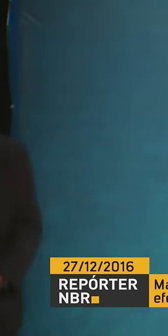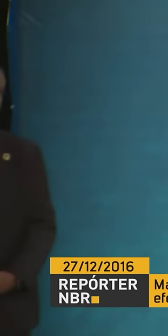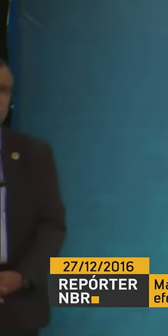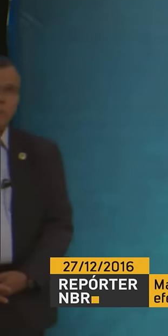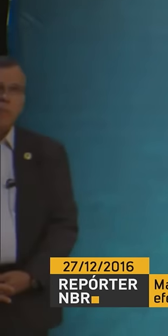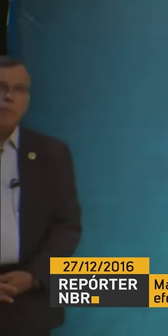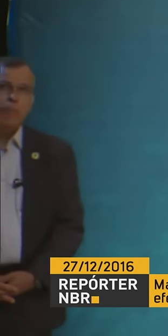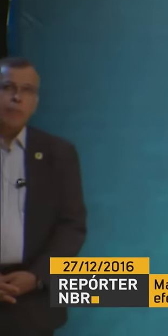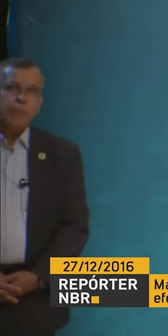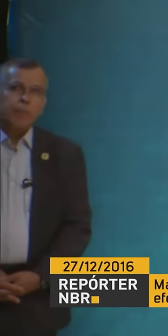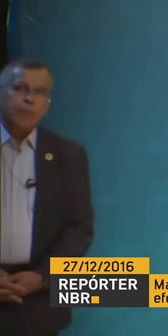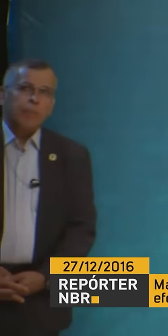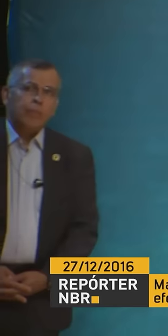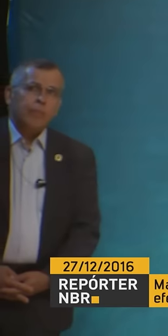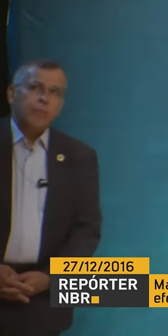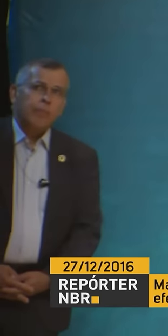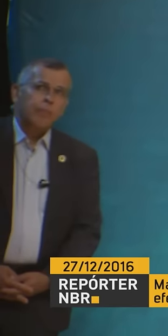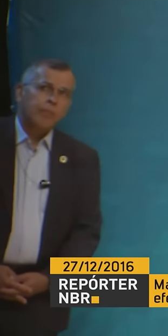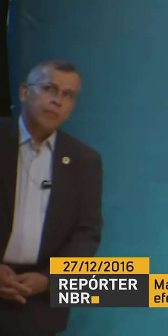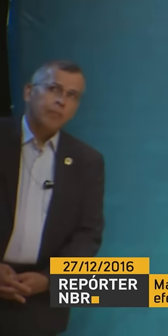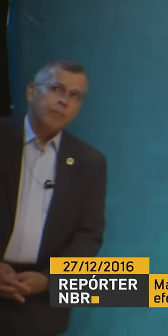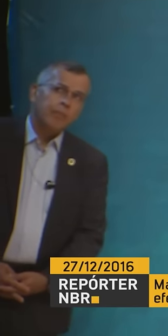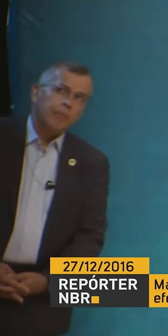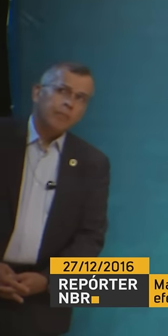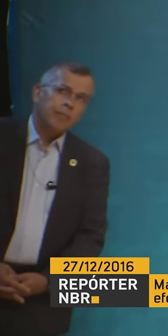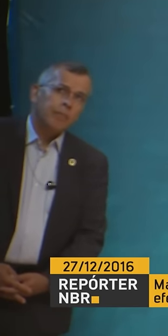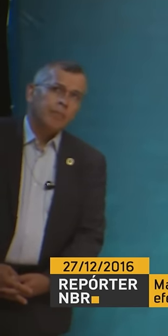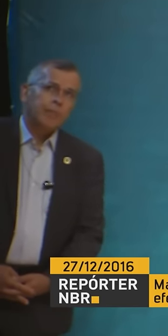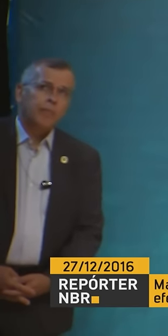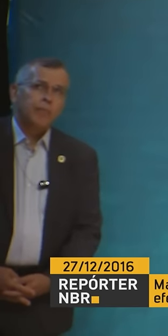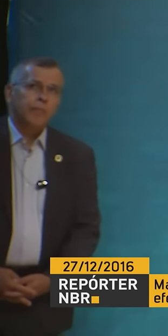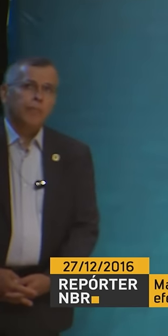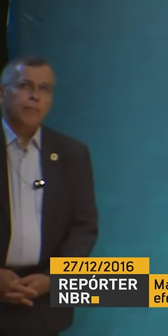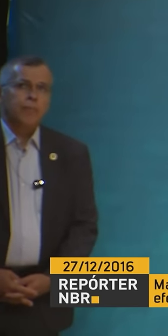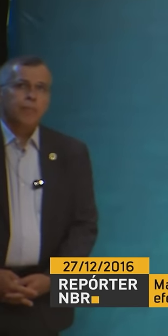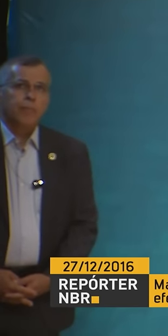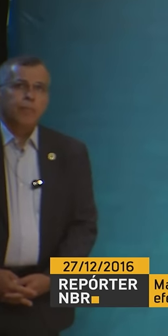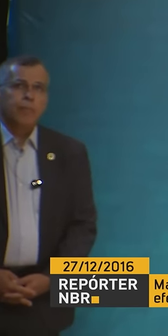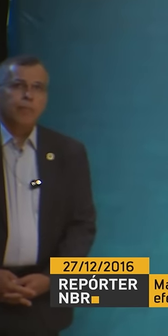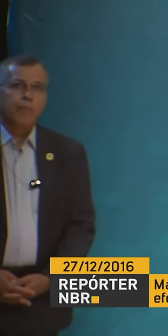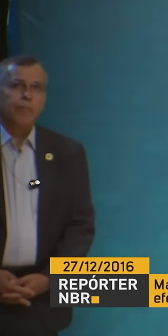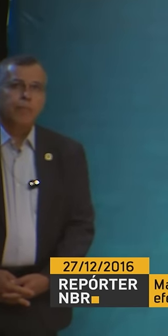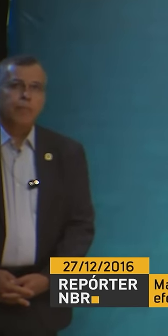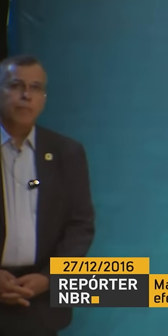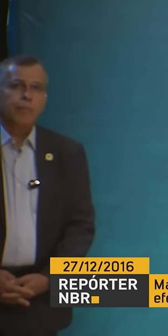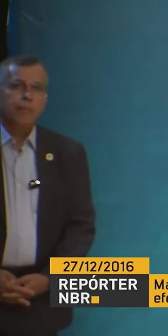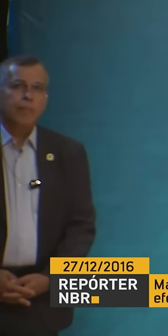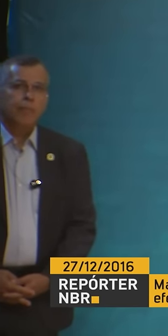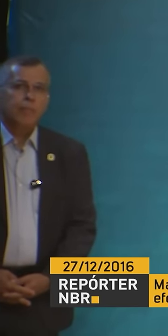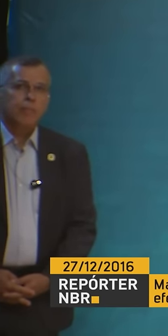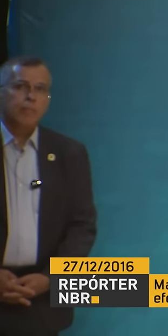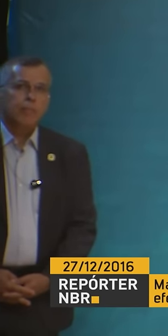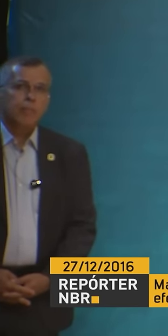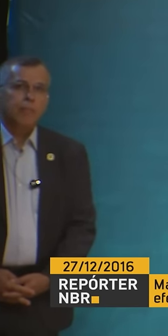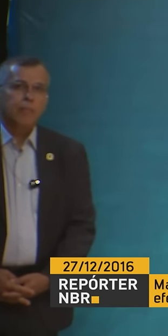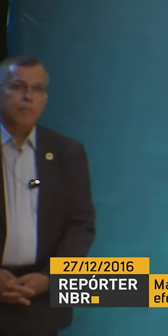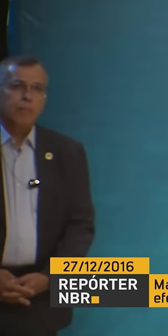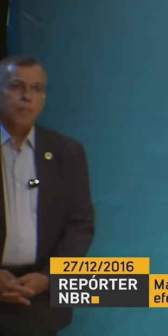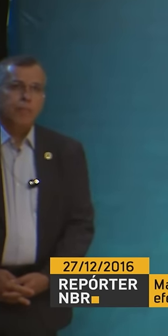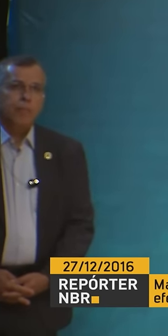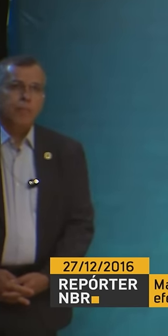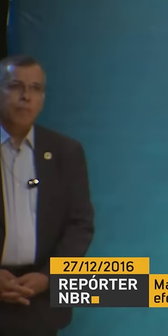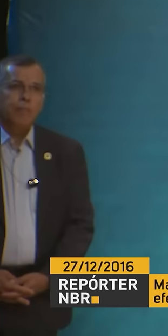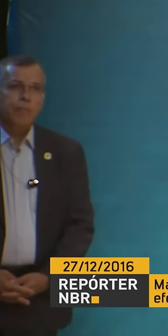quero dizer presidente que a nossa BR101 que é a maior obra e área do estado de Alagoas estava paralisada desde do ano